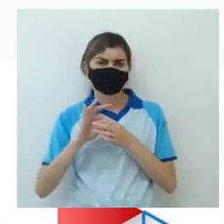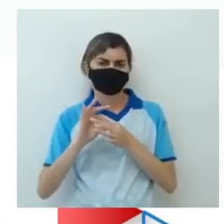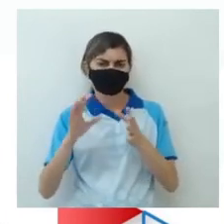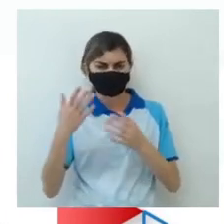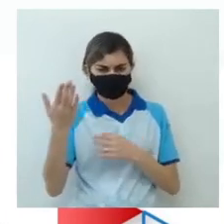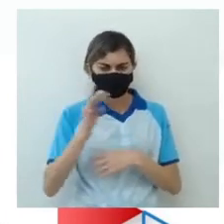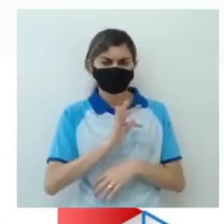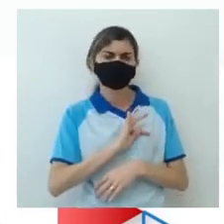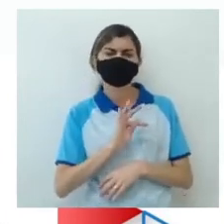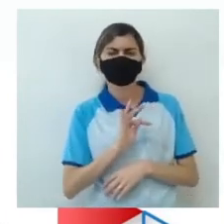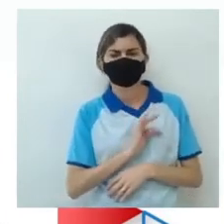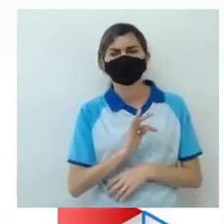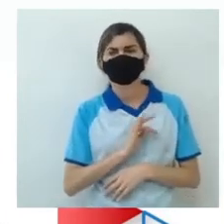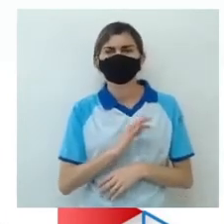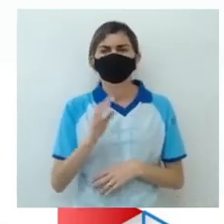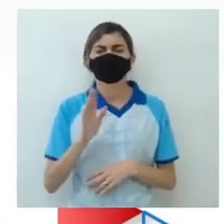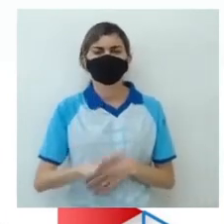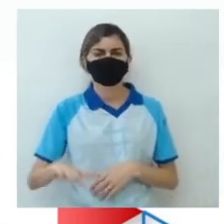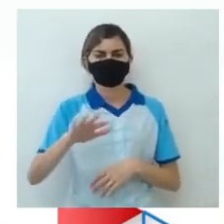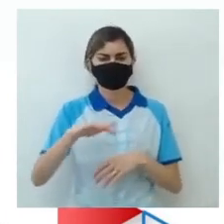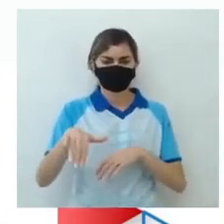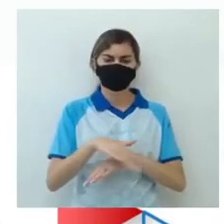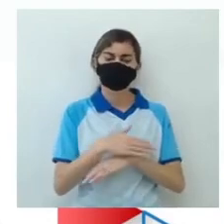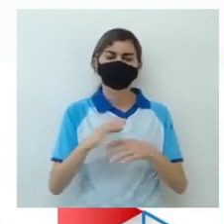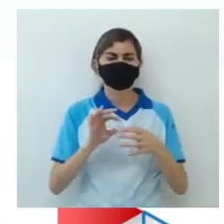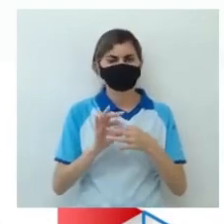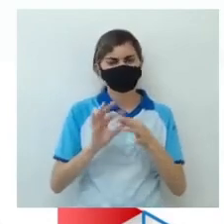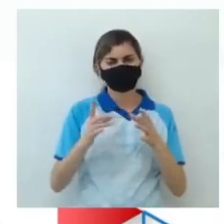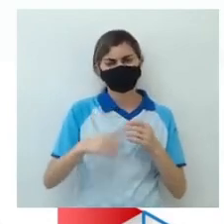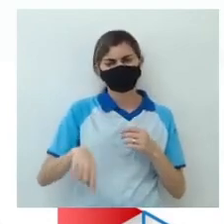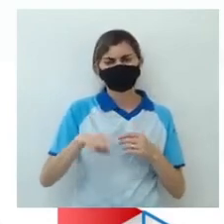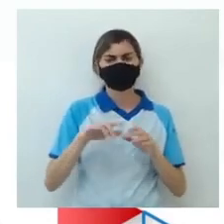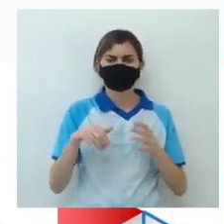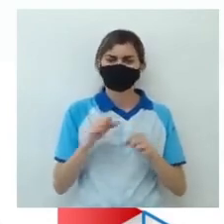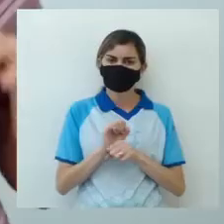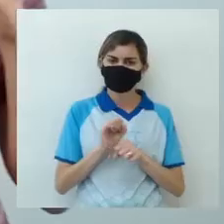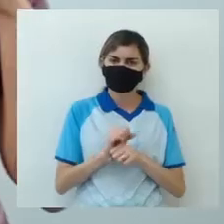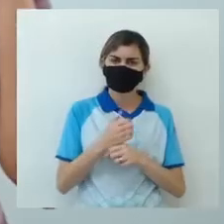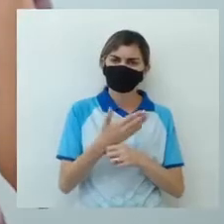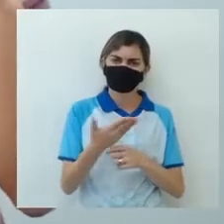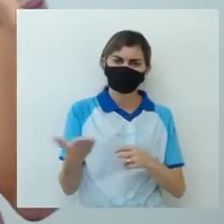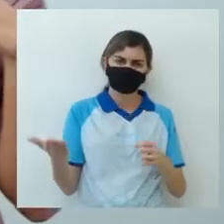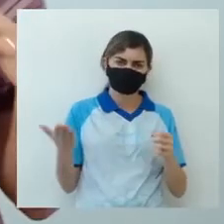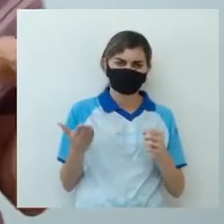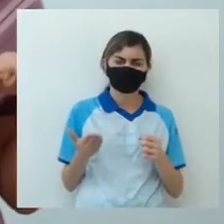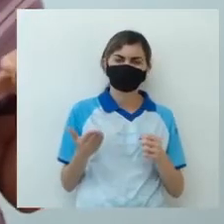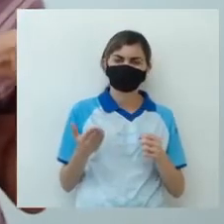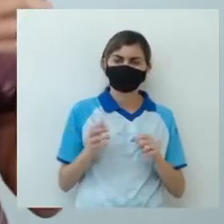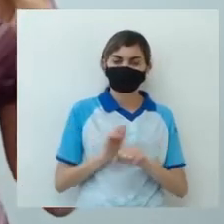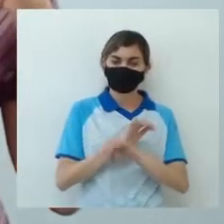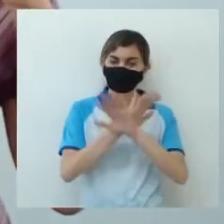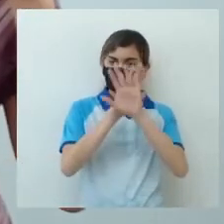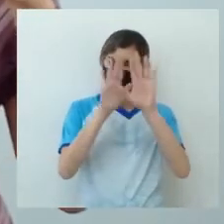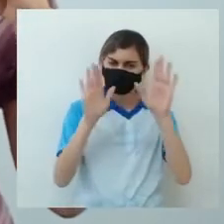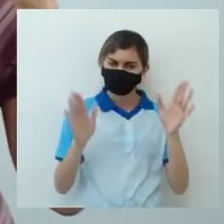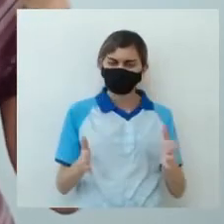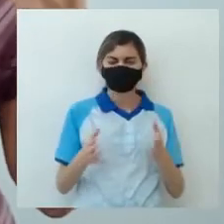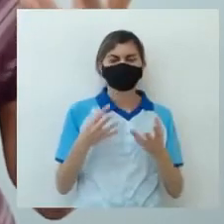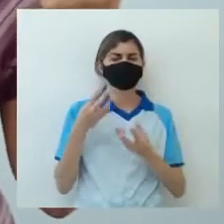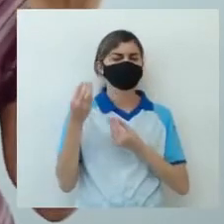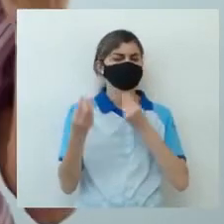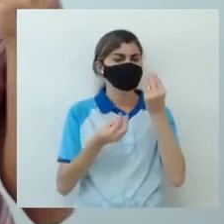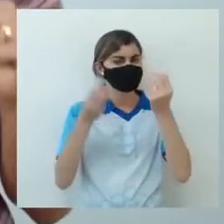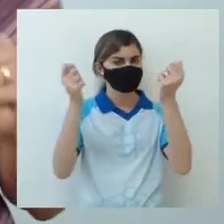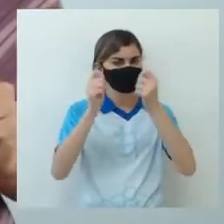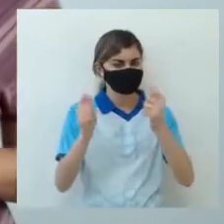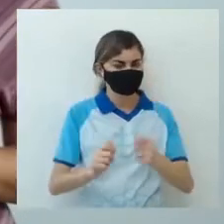essa técnica da área urbana permite para a gente. Então eu espero que tenha ficado assim super claro como a arte